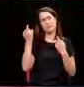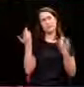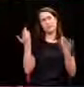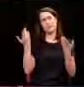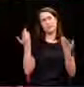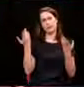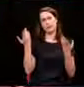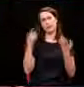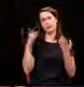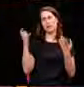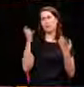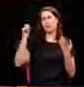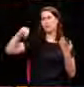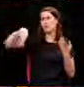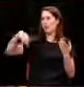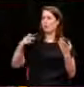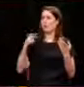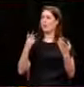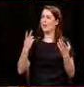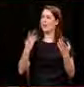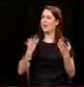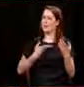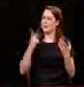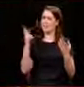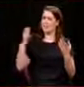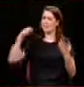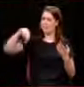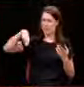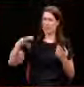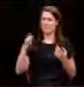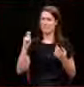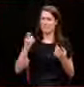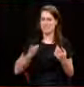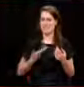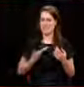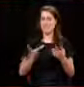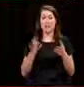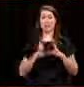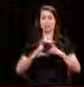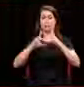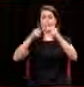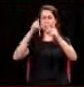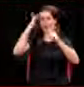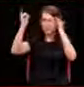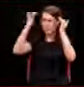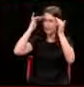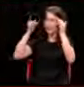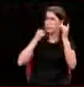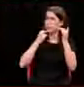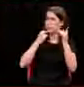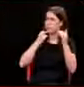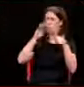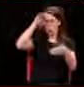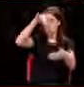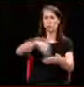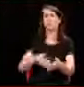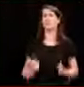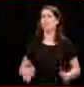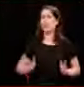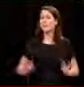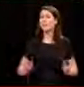a Zona de Vance tem desenvolvido ao longo dos últimos anos e que começa já a ter os seus resultados, eu pergunto, e até